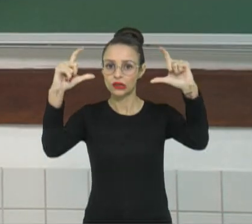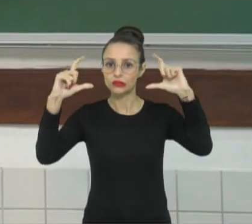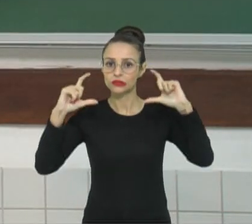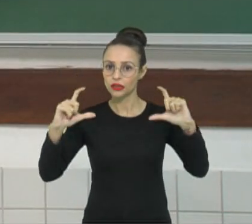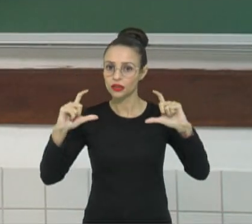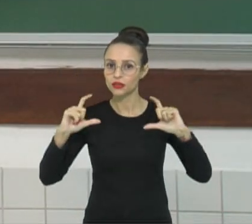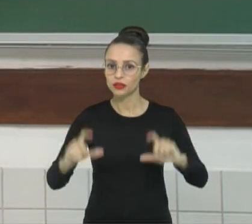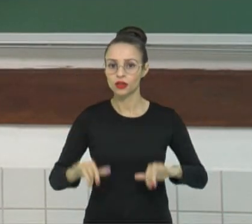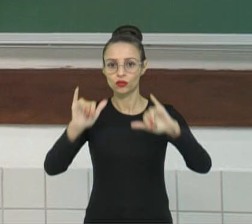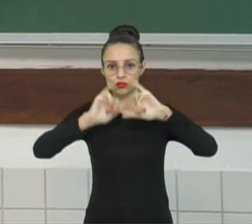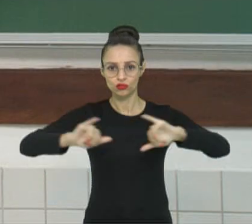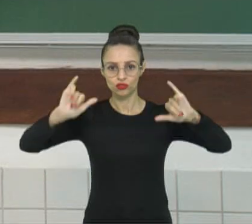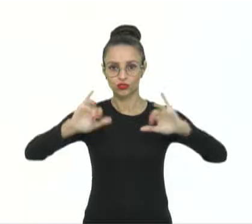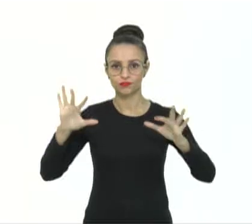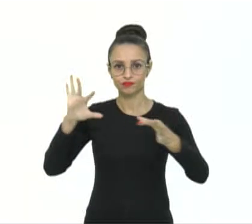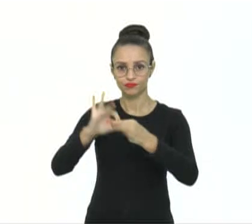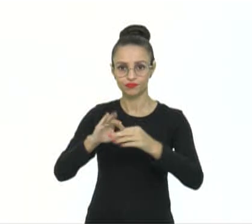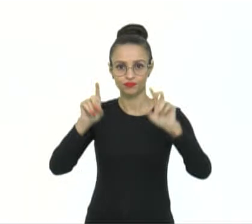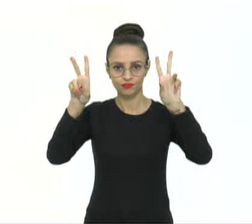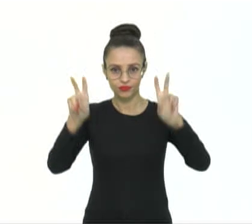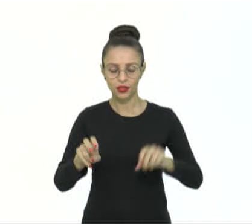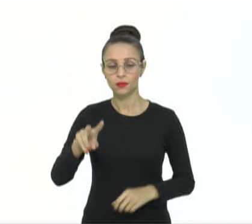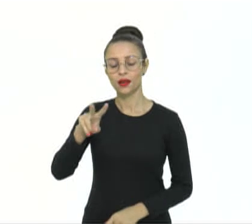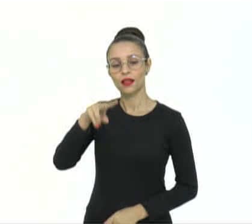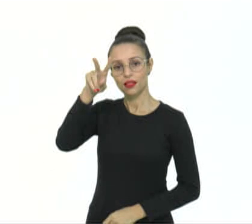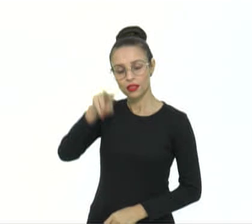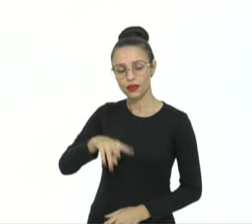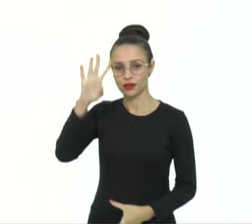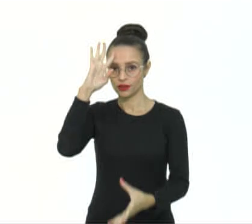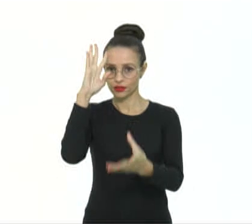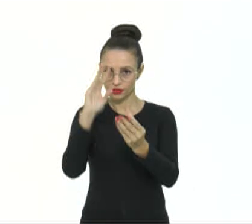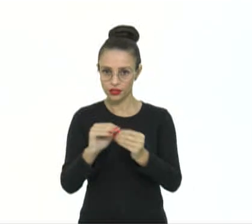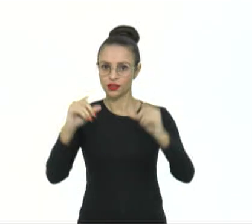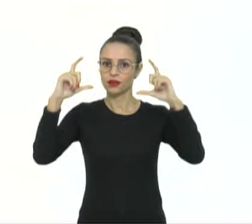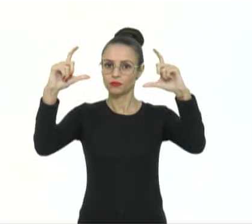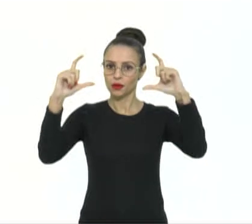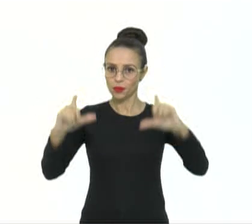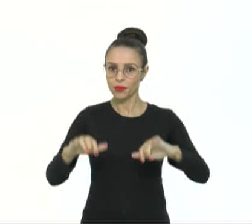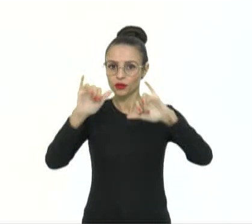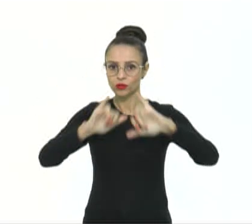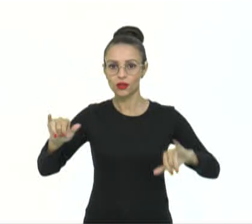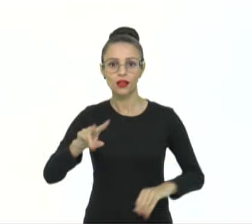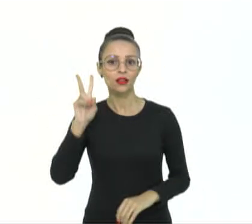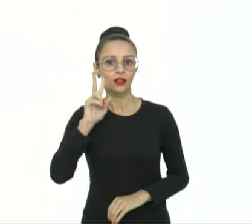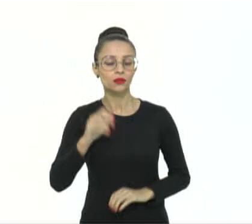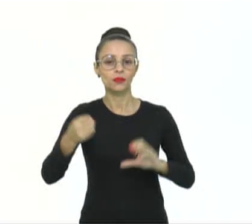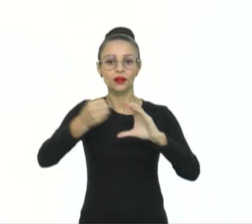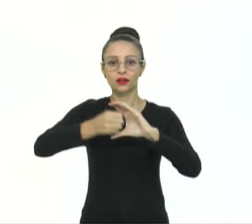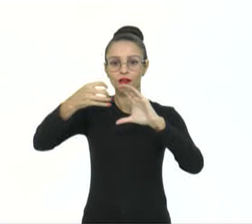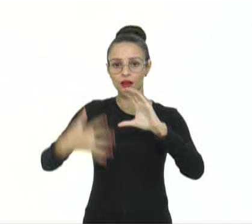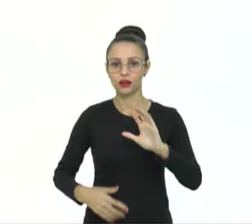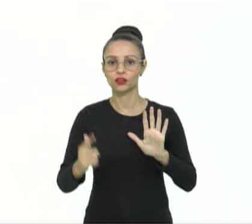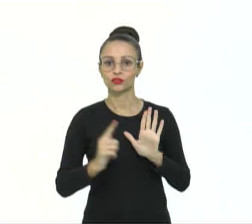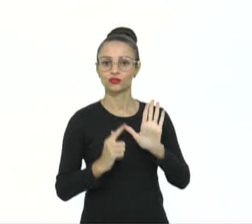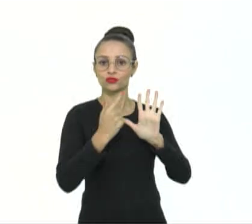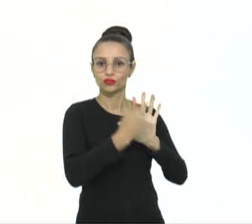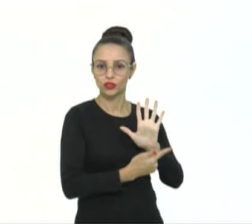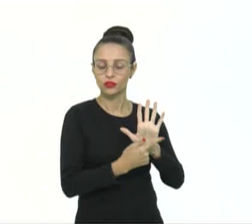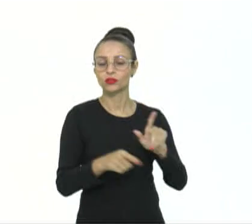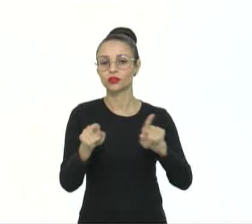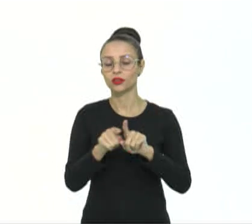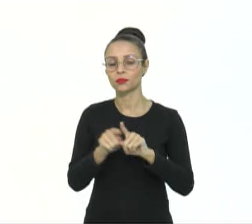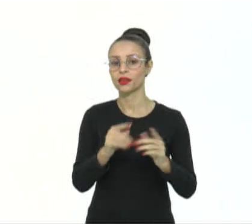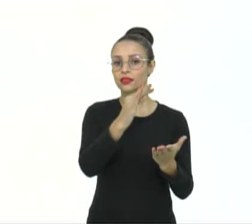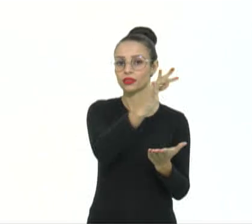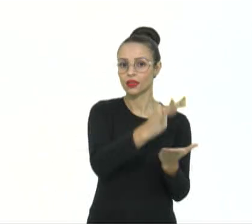de notícias. Ler e interpretar os trechos das notícias, relembrar as características do gênero, comparar